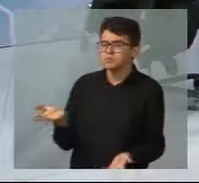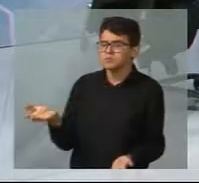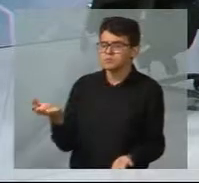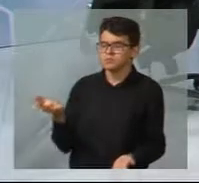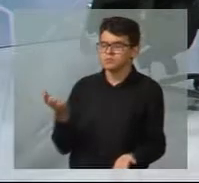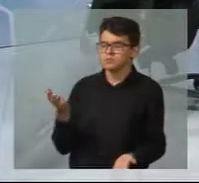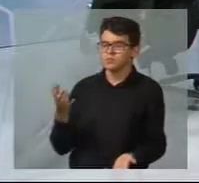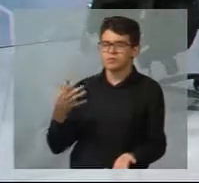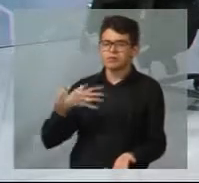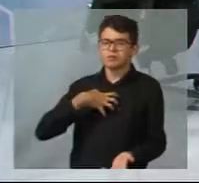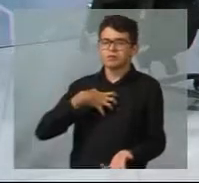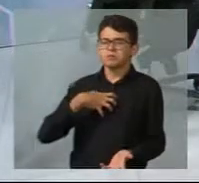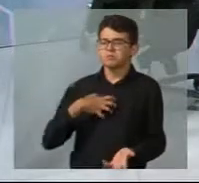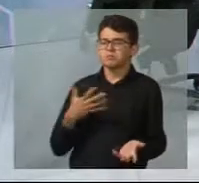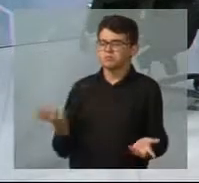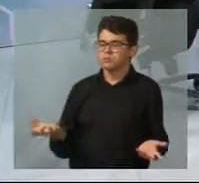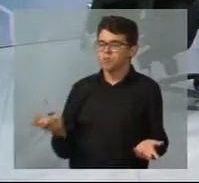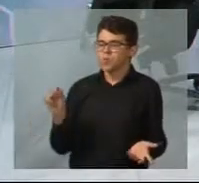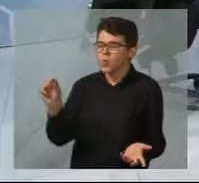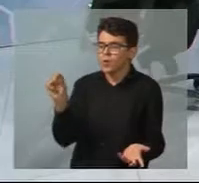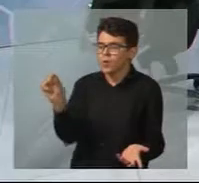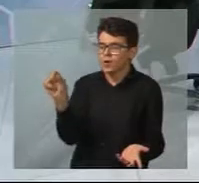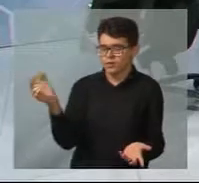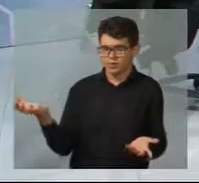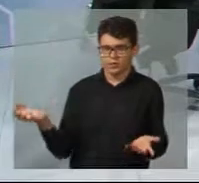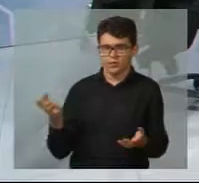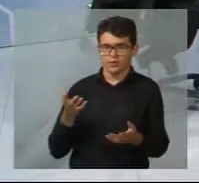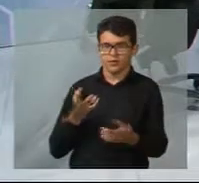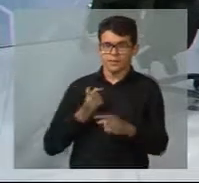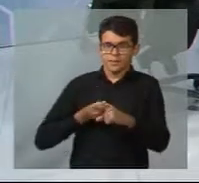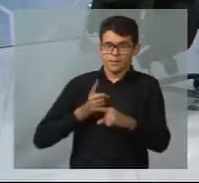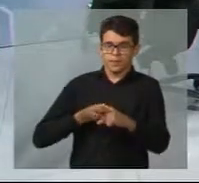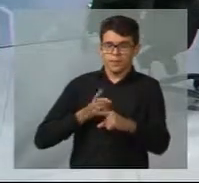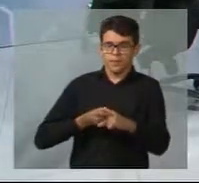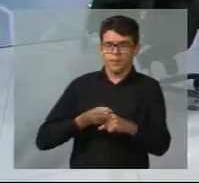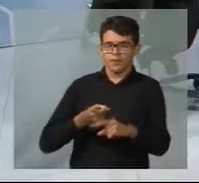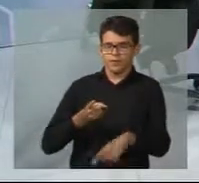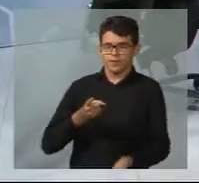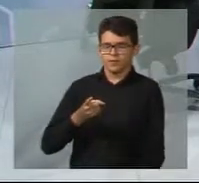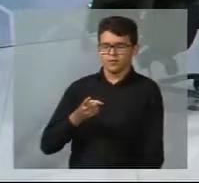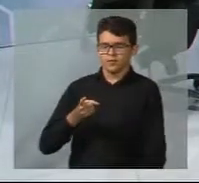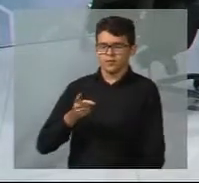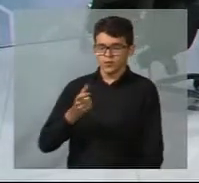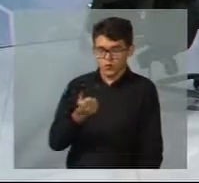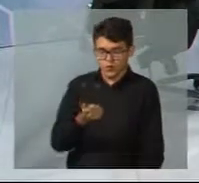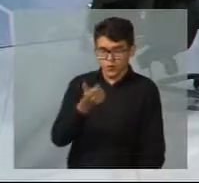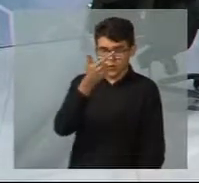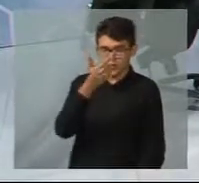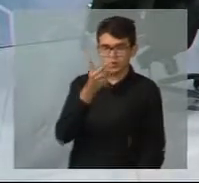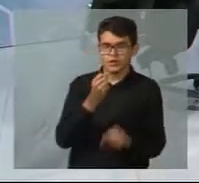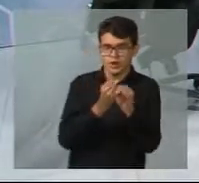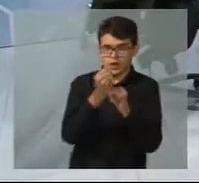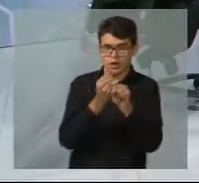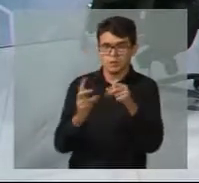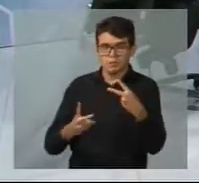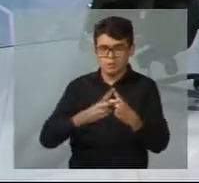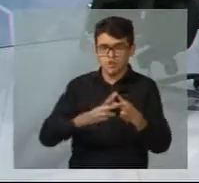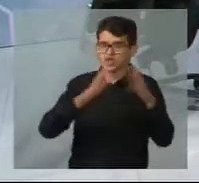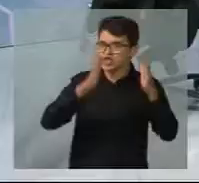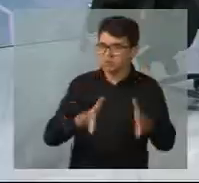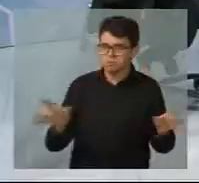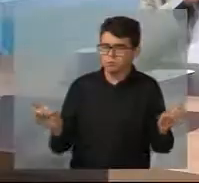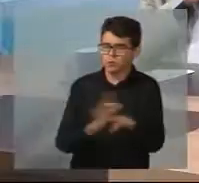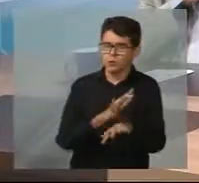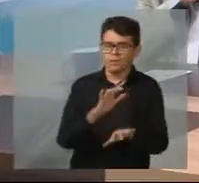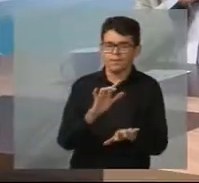com relação a essa interpretação. Sabe-se uma coisa, não se muda mais a pena, essa não se mexe na pena, né, pelo menos na